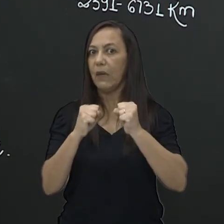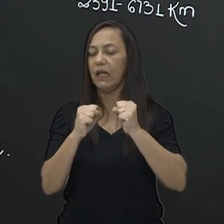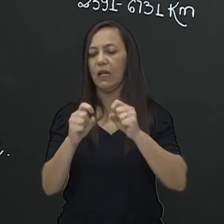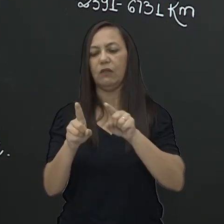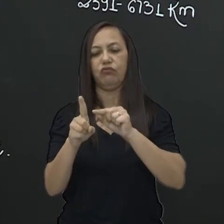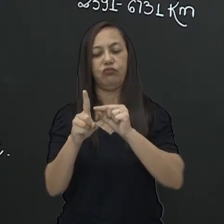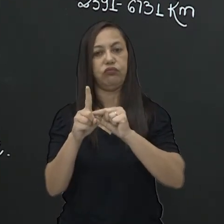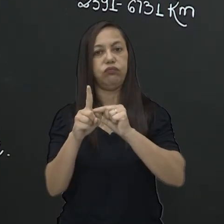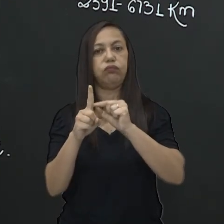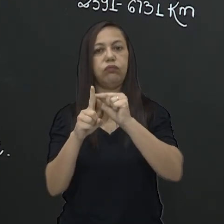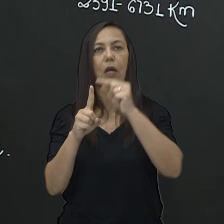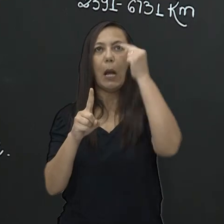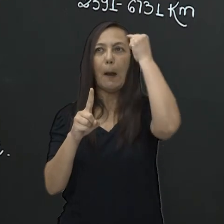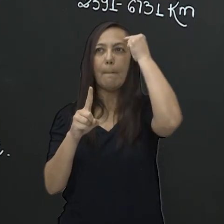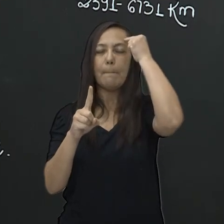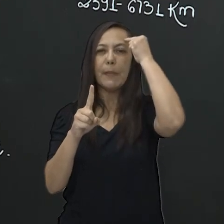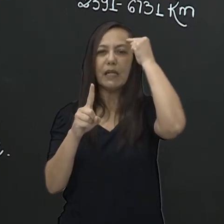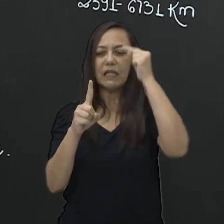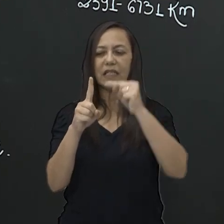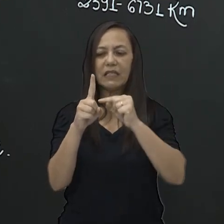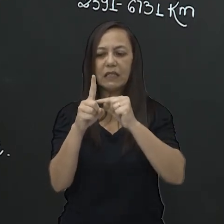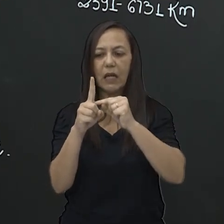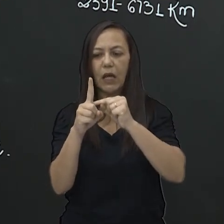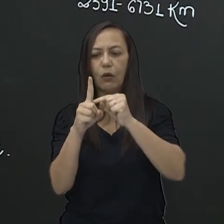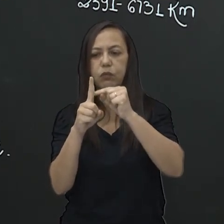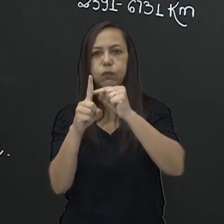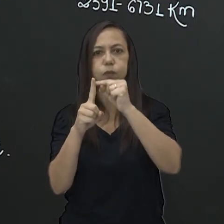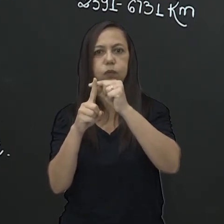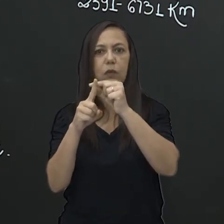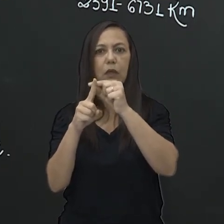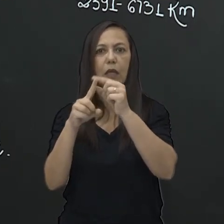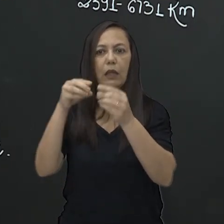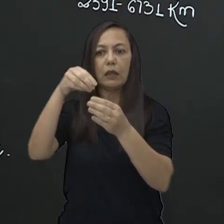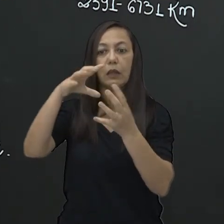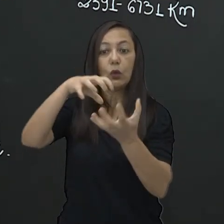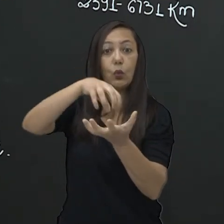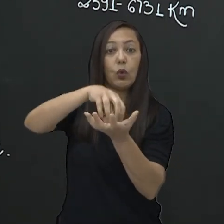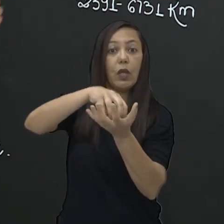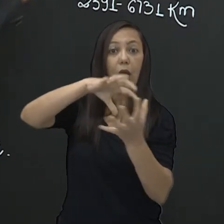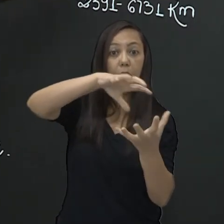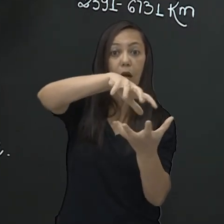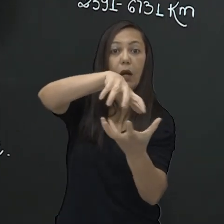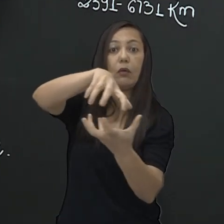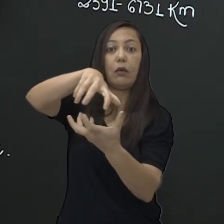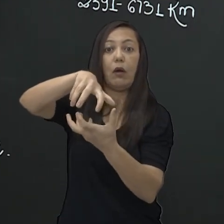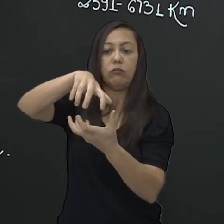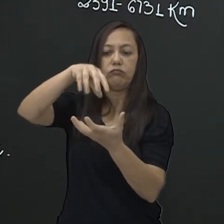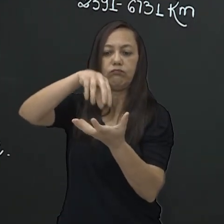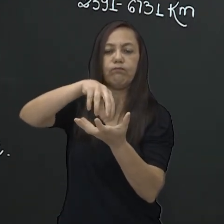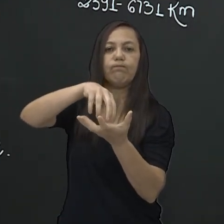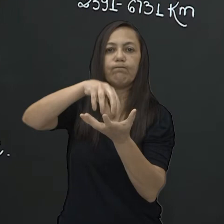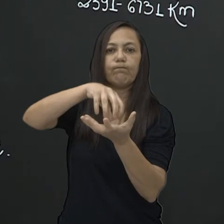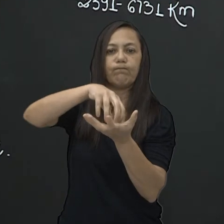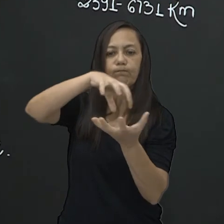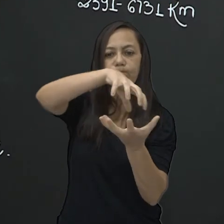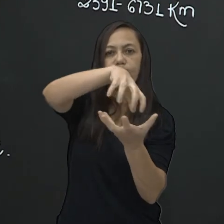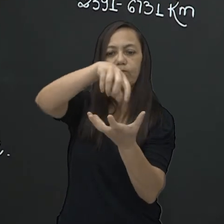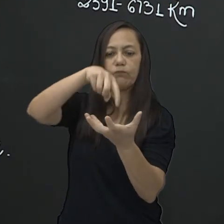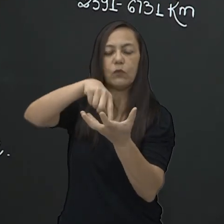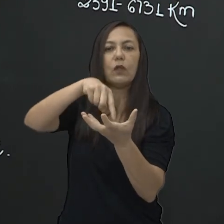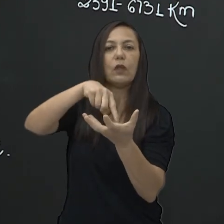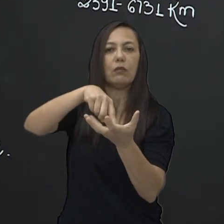parou para pensar o nível da pressão no centro dessa Terra? Imagina, tá aqui ó, núcleo